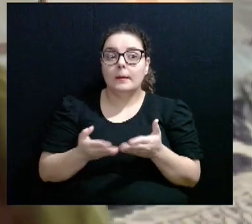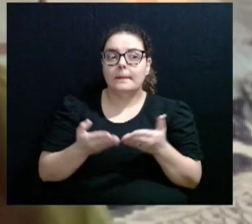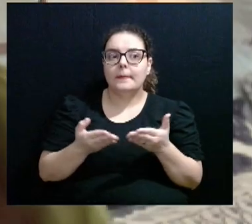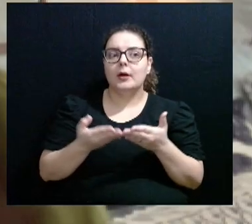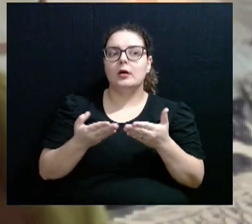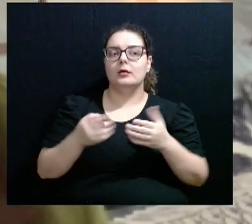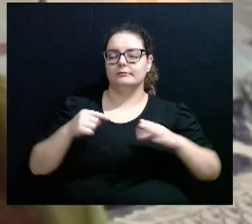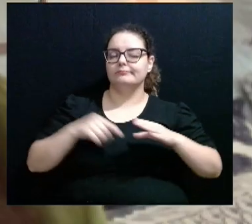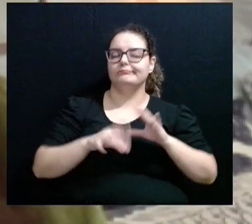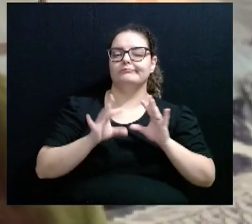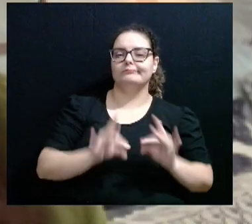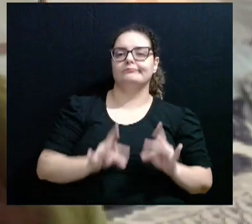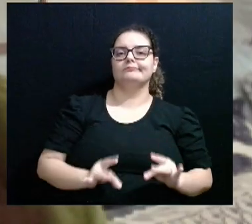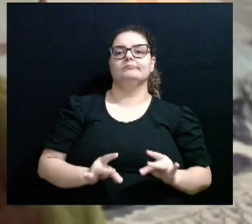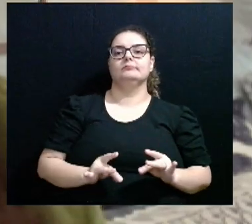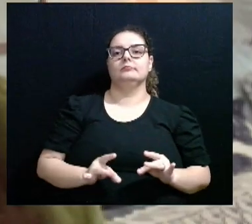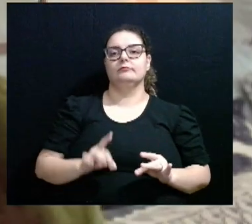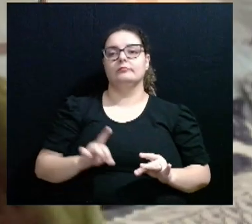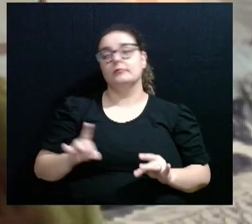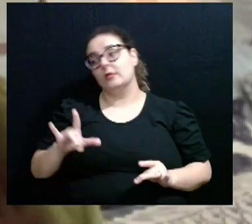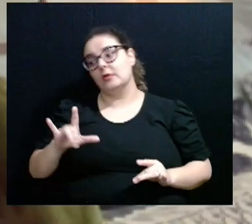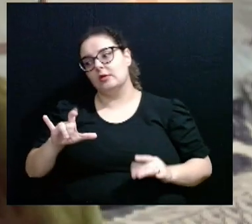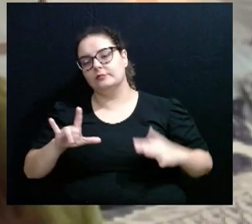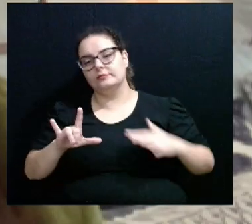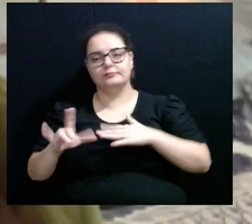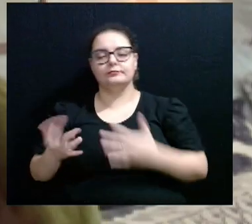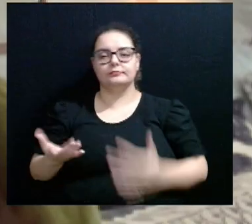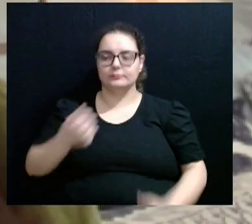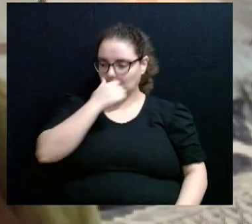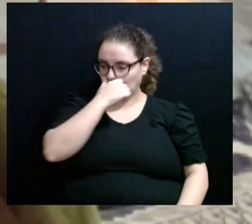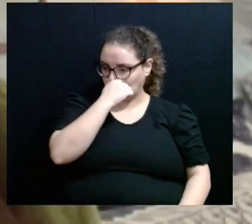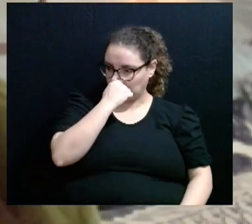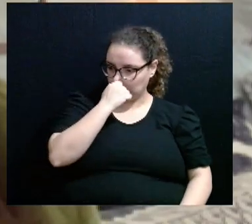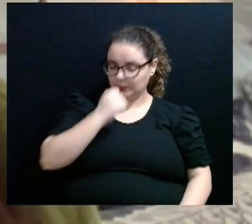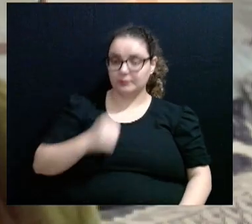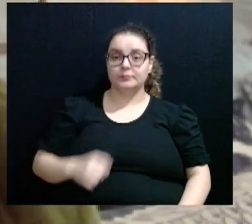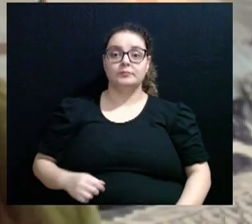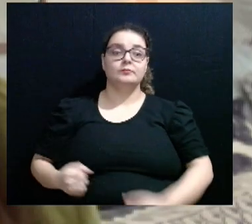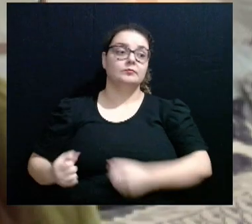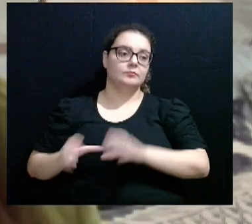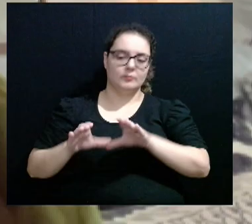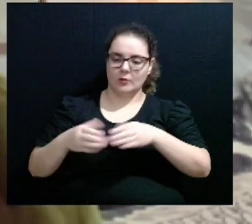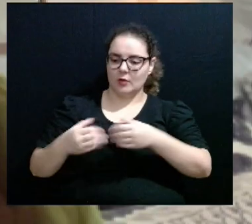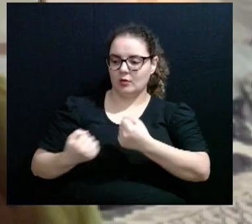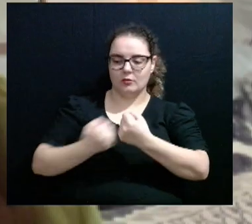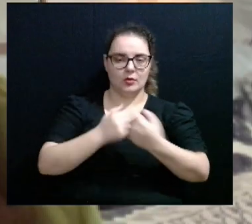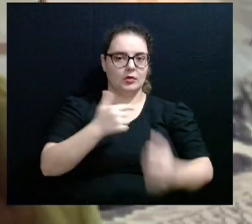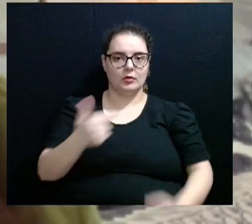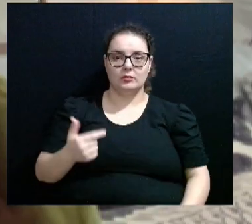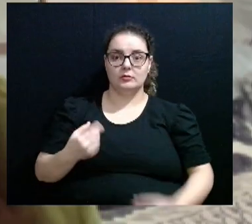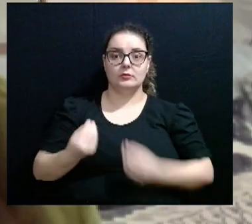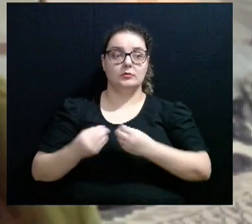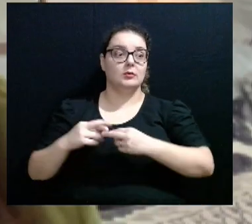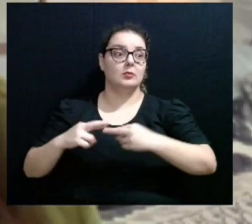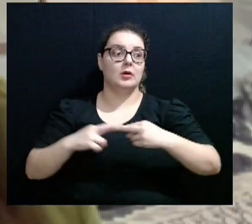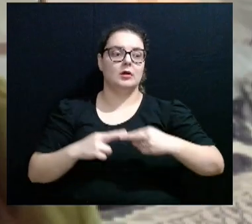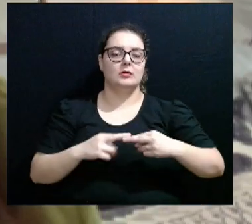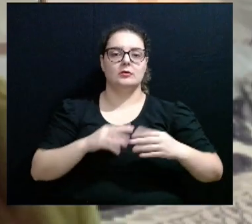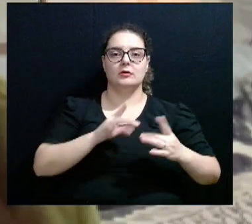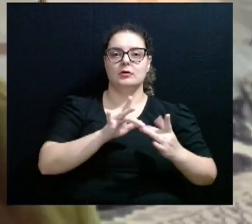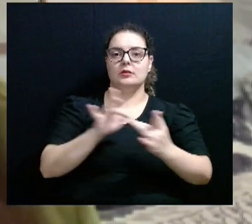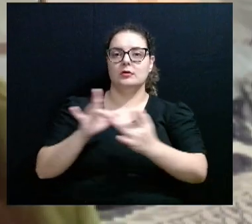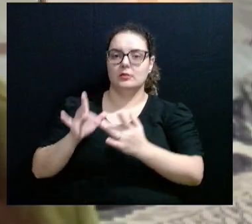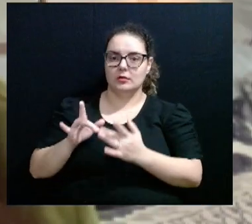seguidores no Instagram. Mas as pessoas sentem que não tem um grupo de apoio, que não tem uma rede com quem contar. E isso é um dos principais preditores